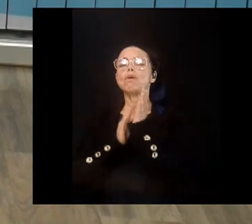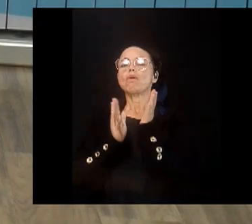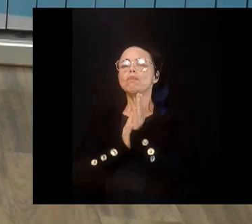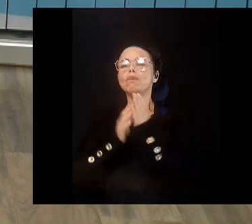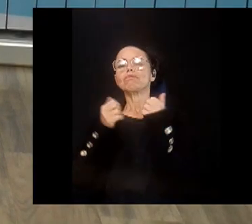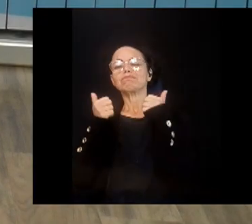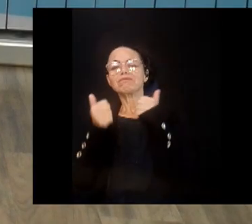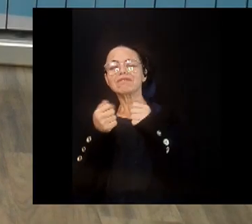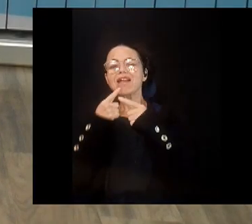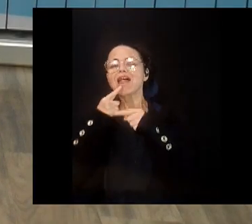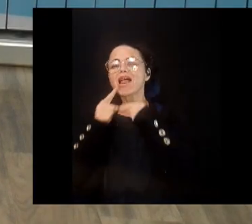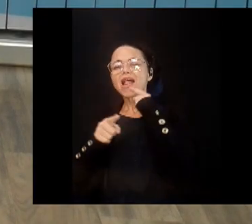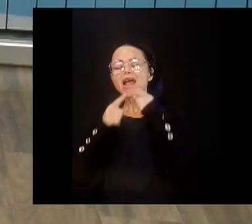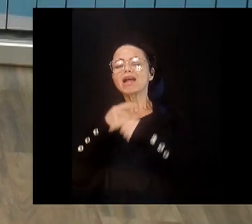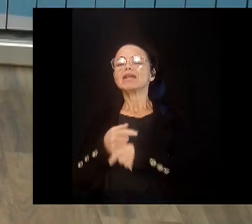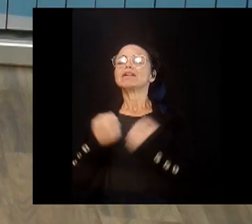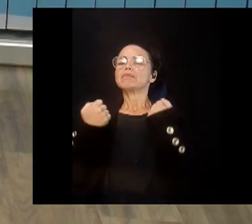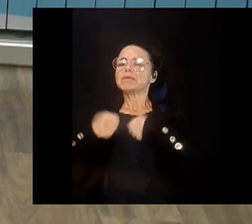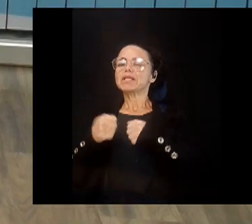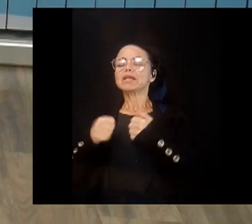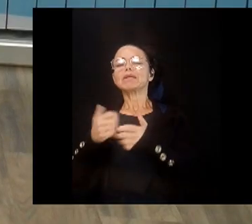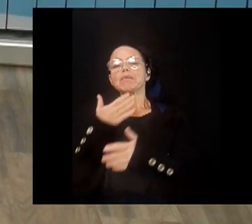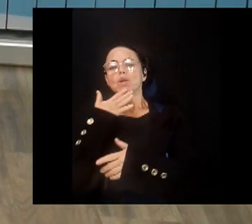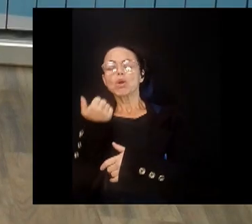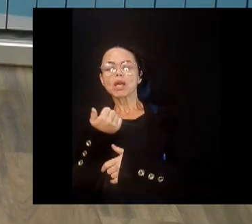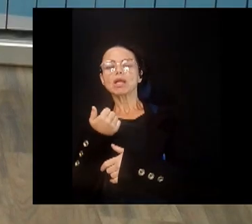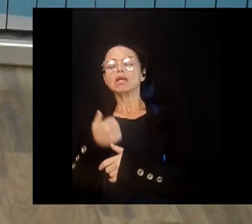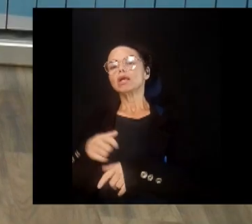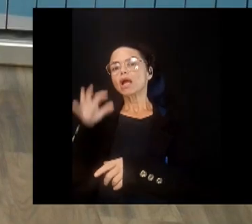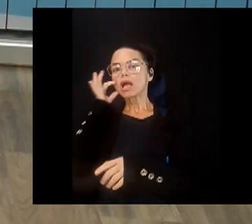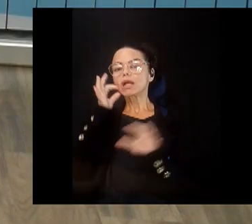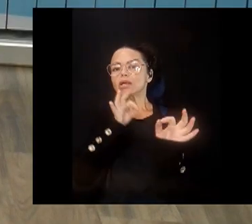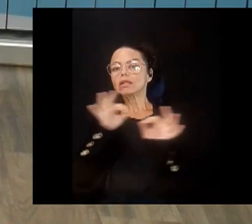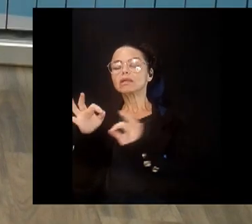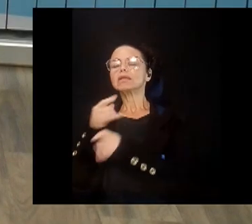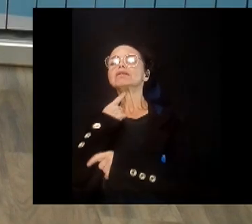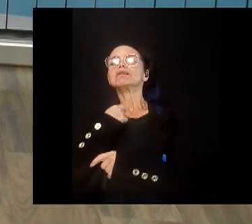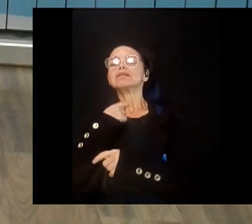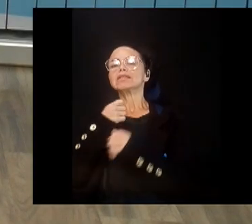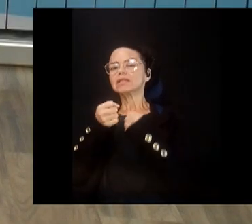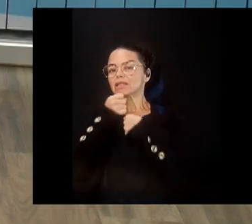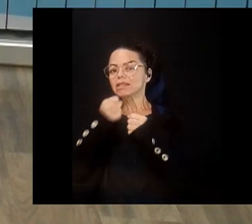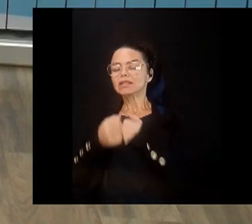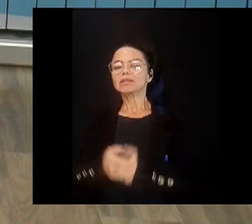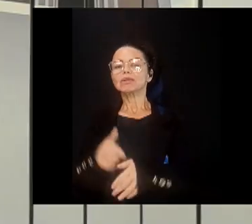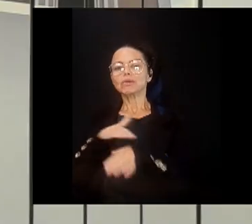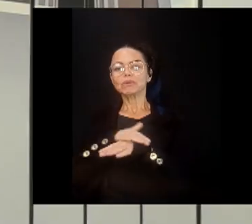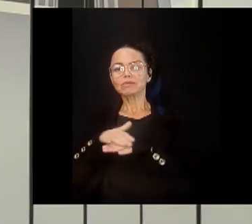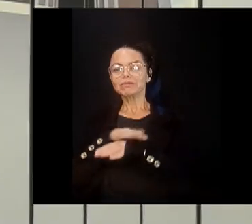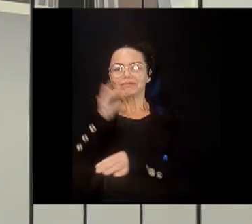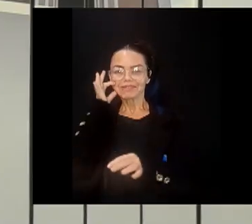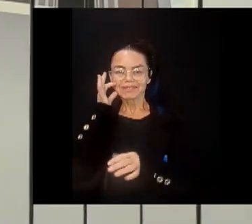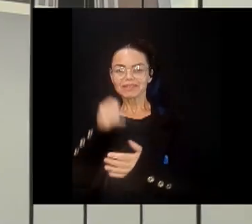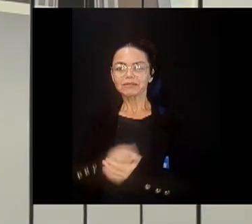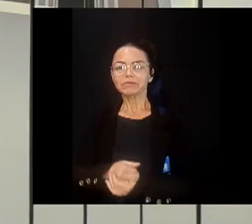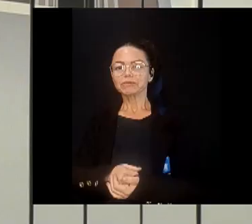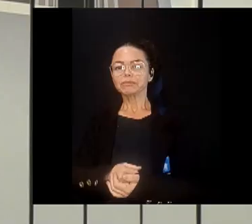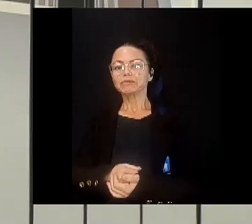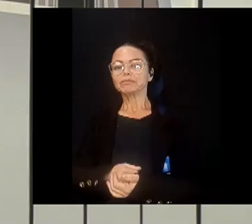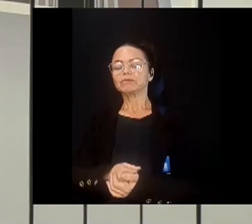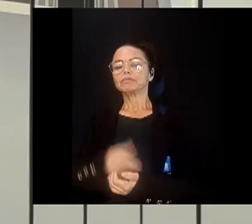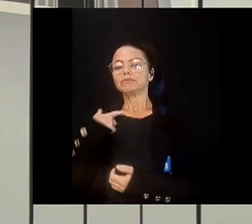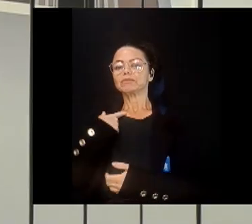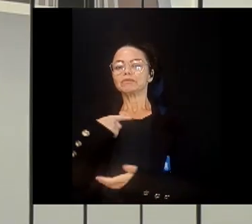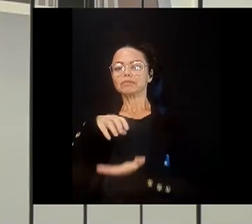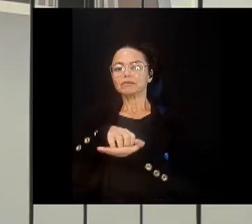crítica construtiva, o que você quer assistir aqui no nosso telejornal, que a gente conversa ao vivo. O Centro de